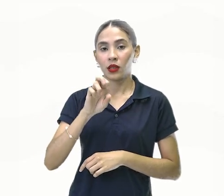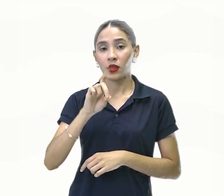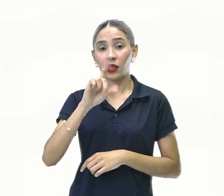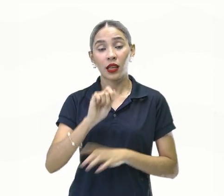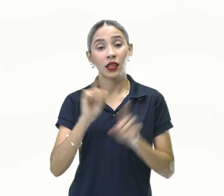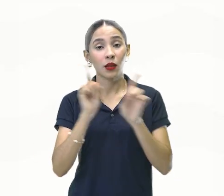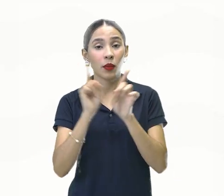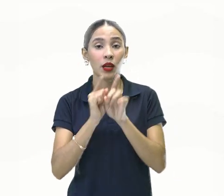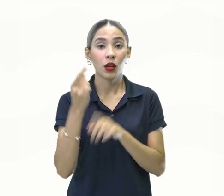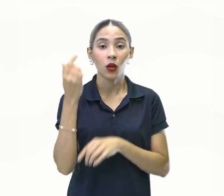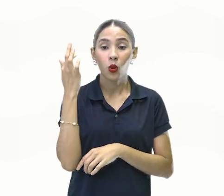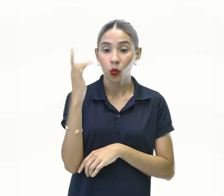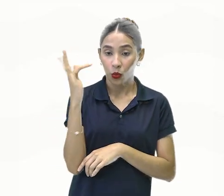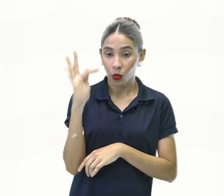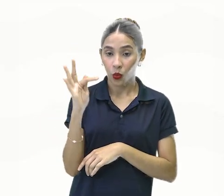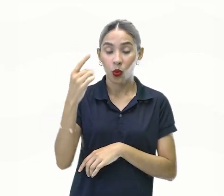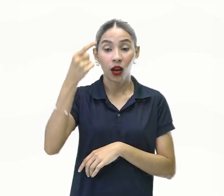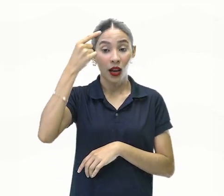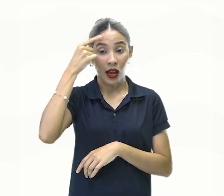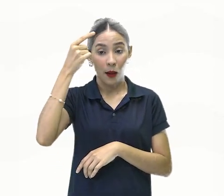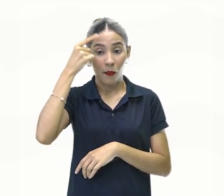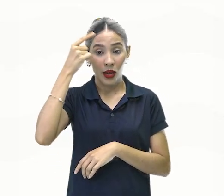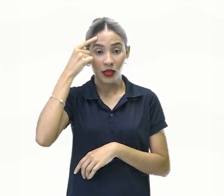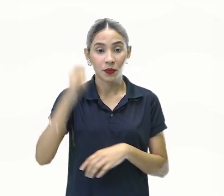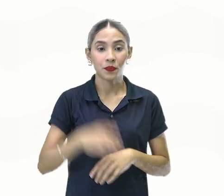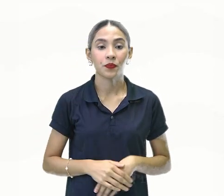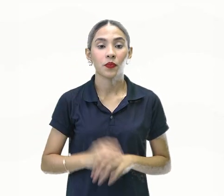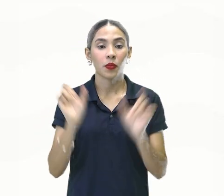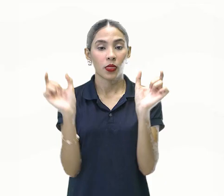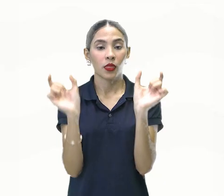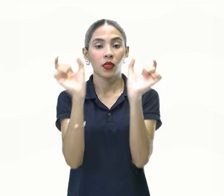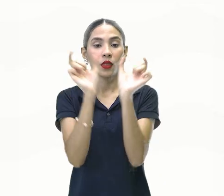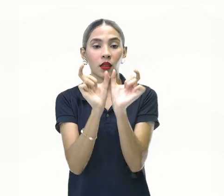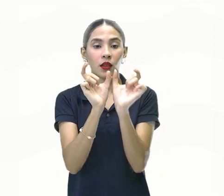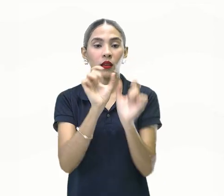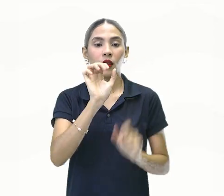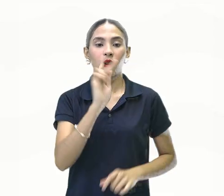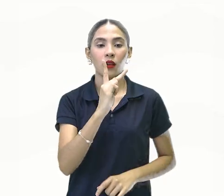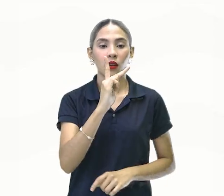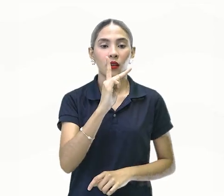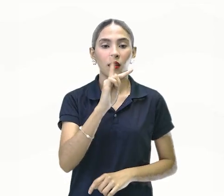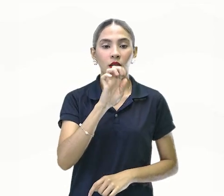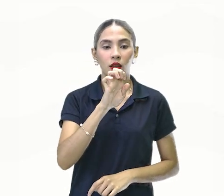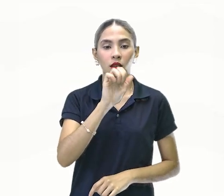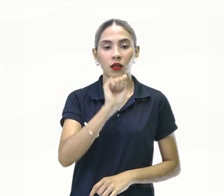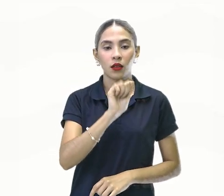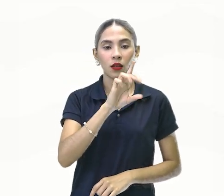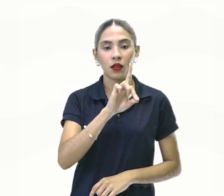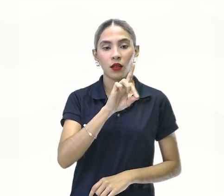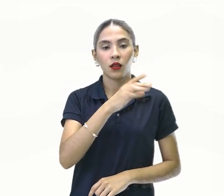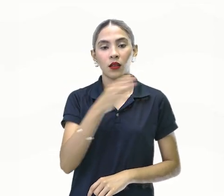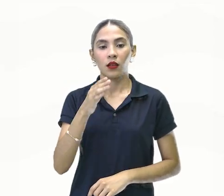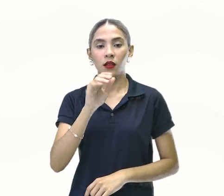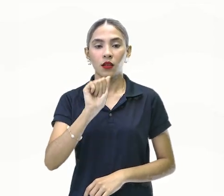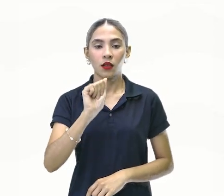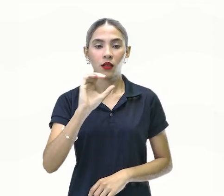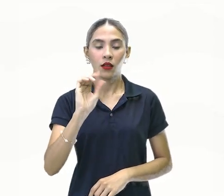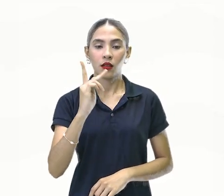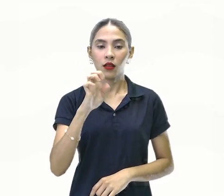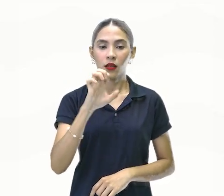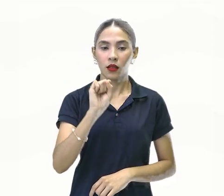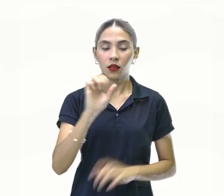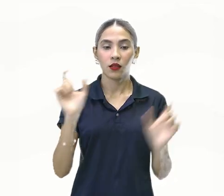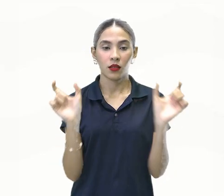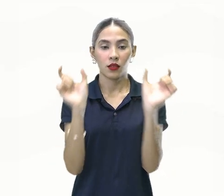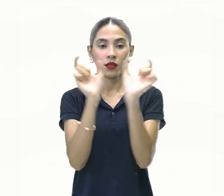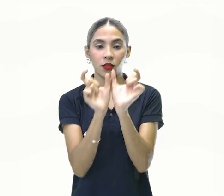que headache é a formação, a junção dessas duas palavras, head, cabeça, aches, né, dor, então dor de